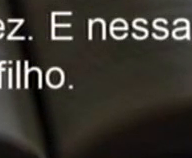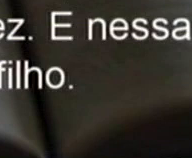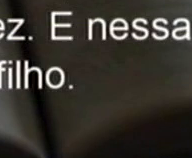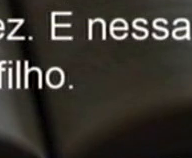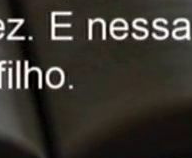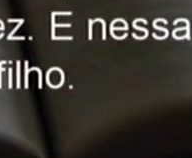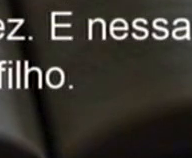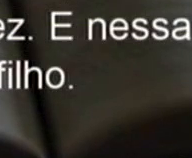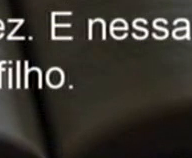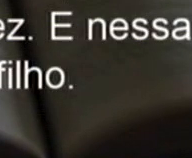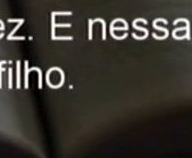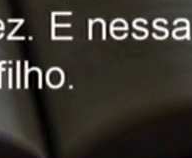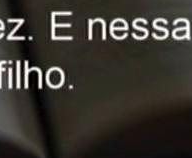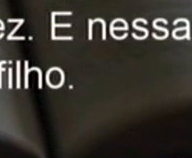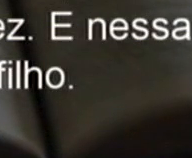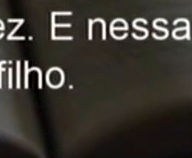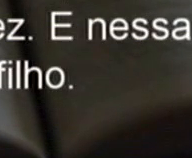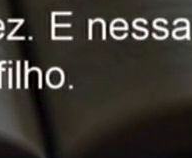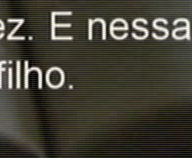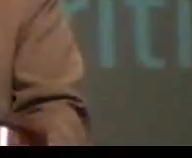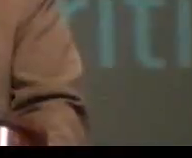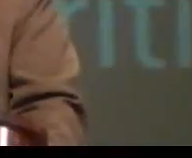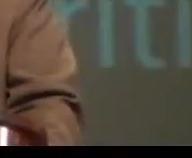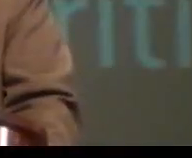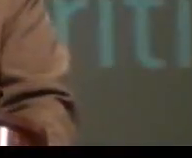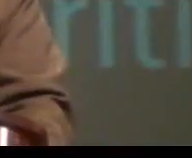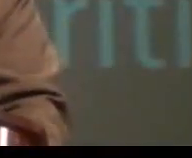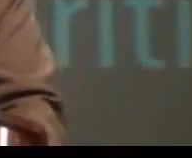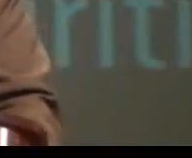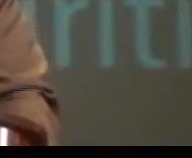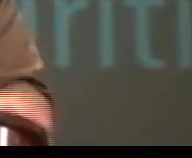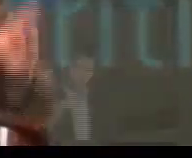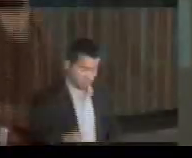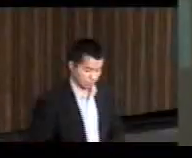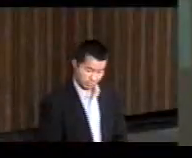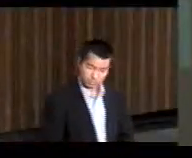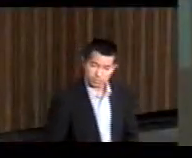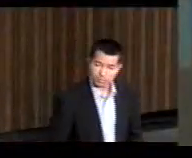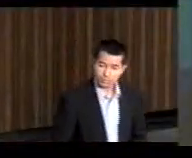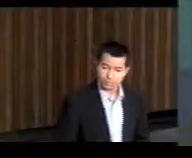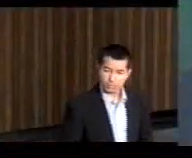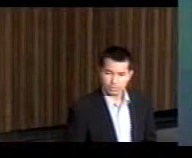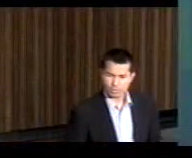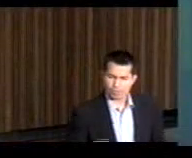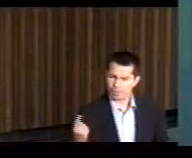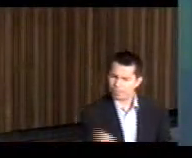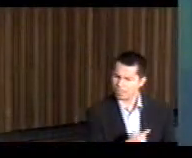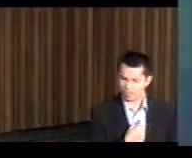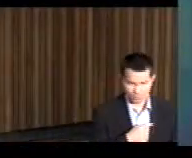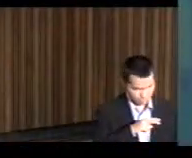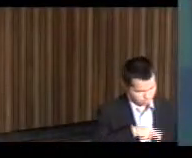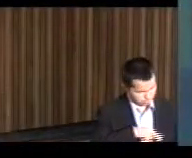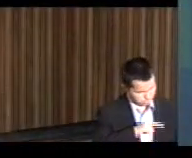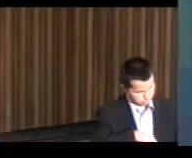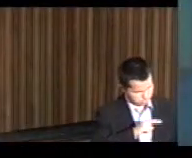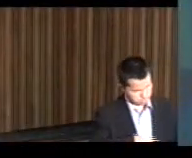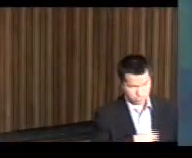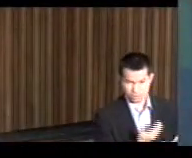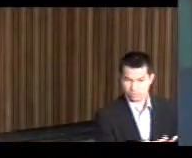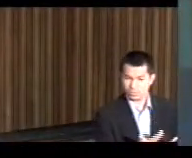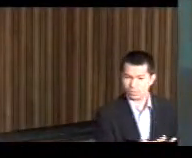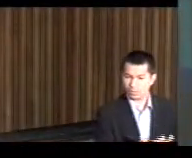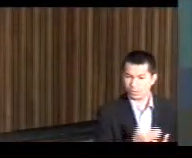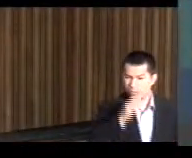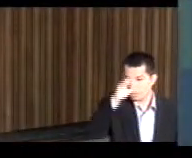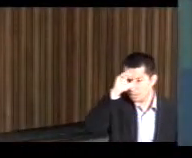época Sara terá um filho. Qual é a grande lição que é a chave para a gente